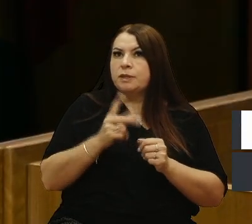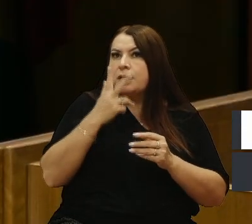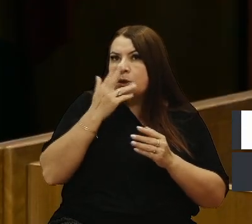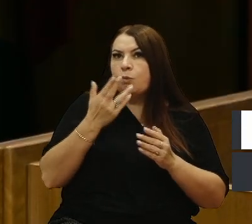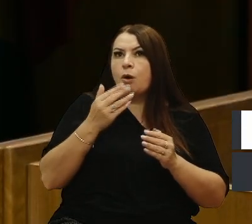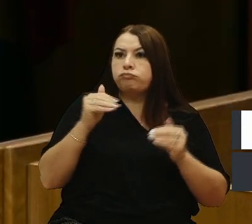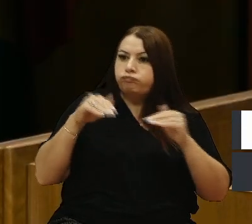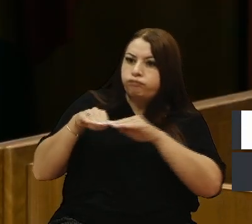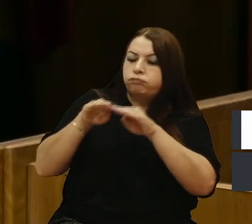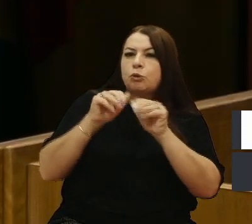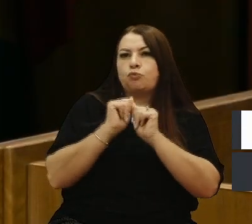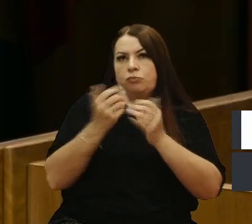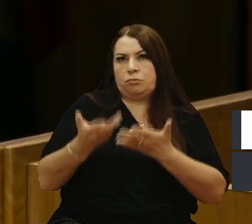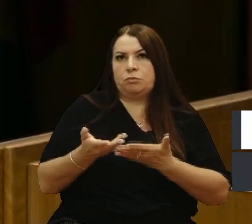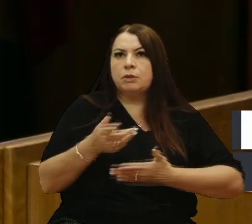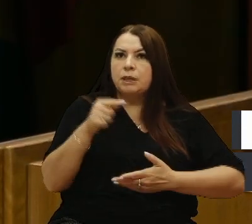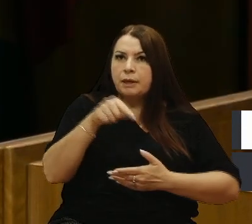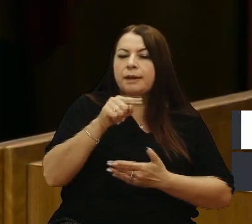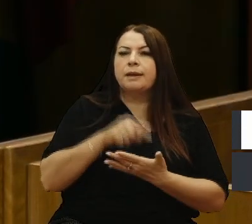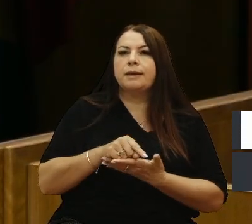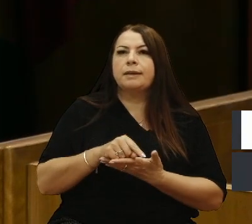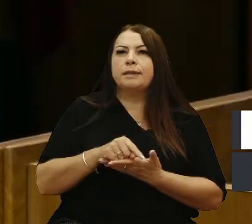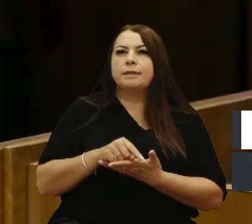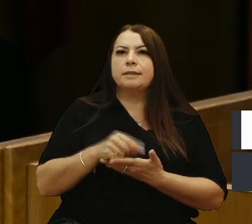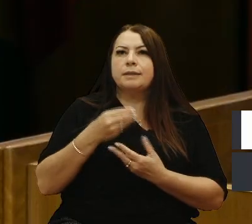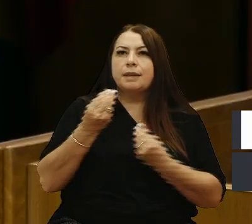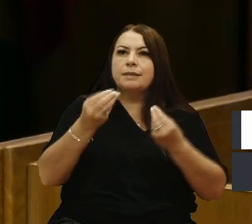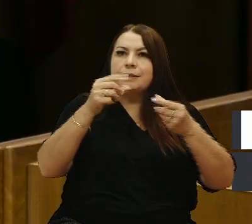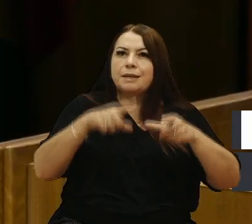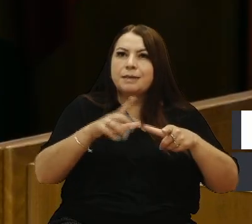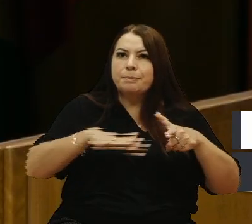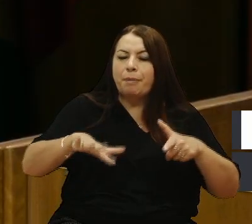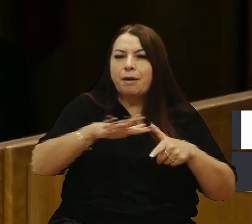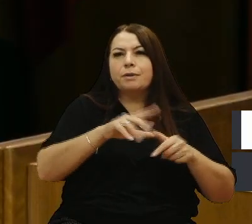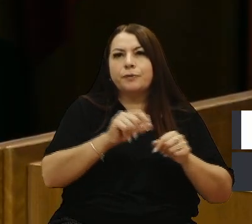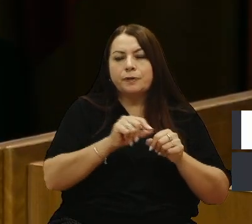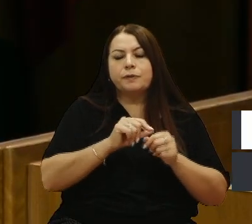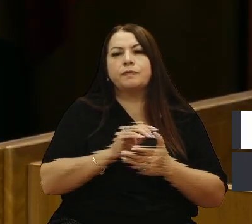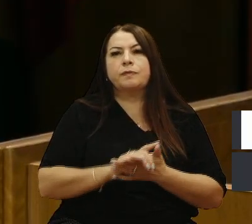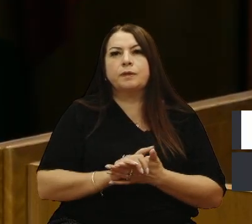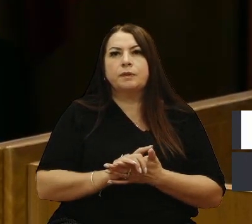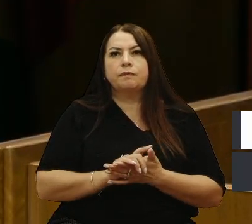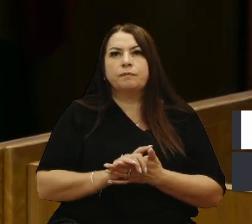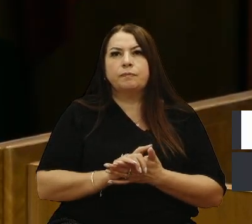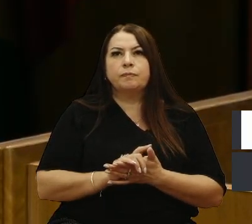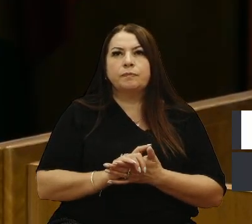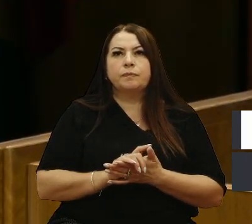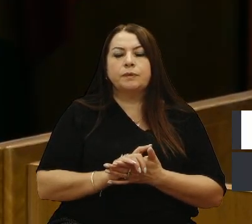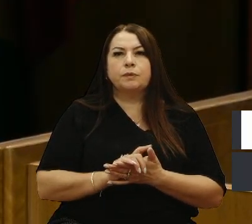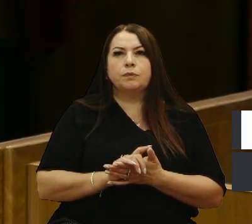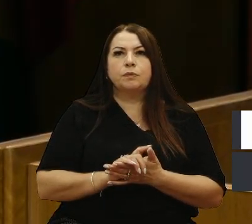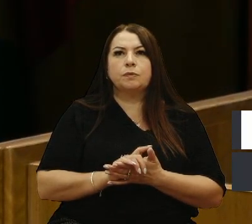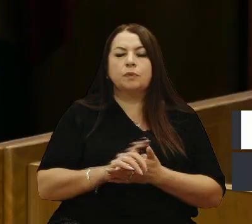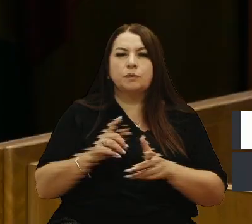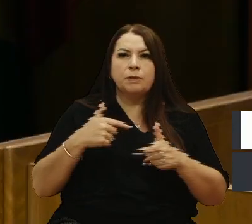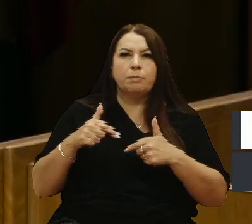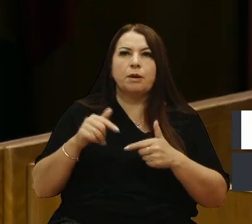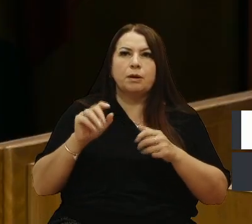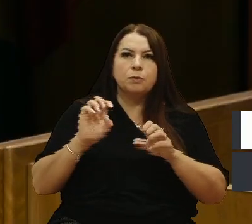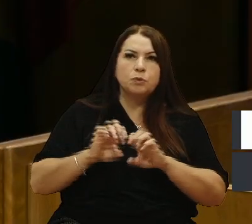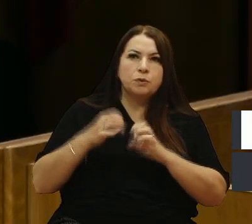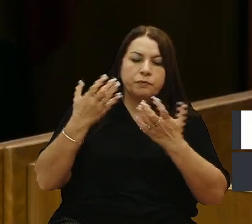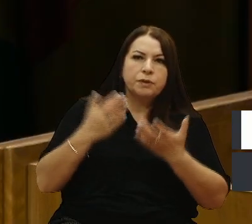coerência. E a cedência desse espaço para que seja feito os trabalhos, os